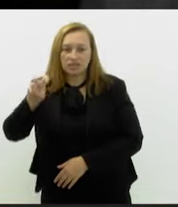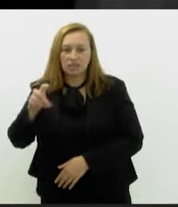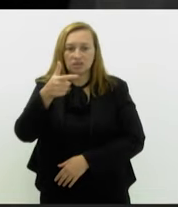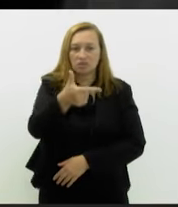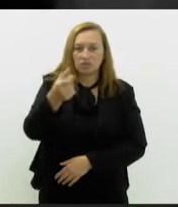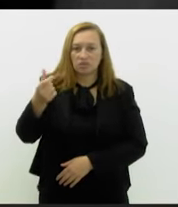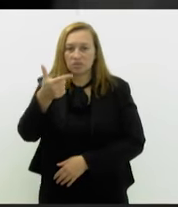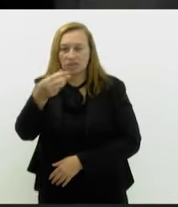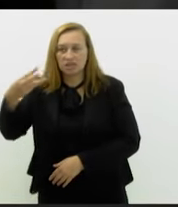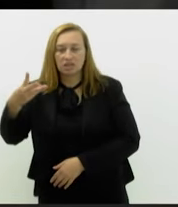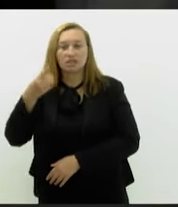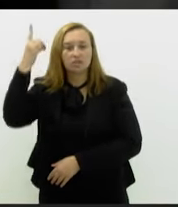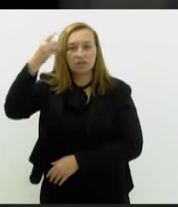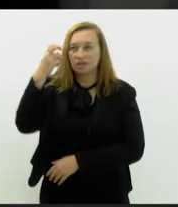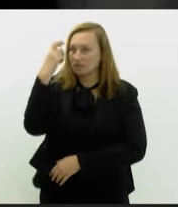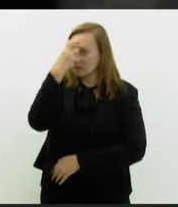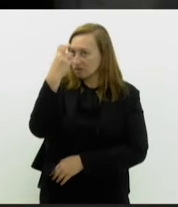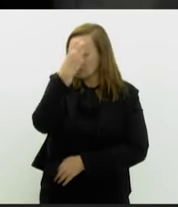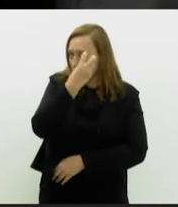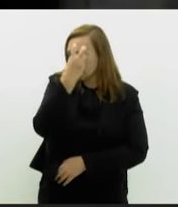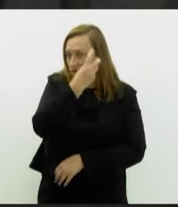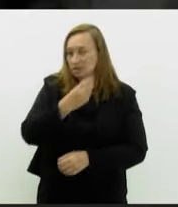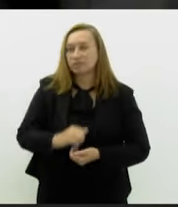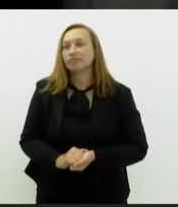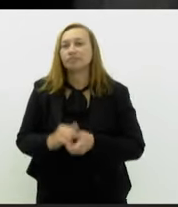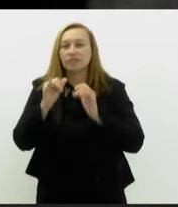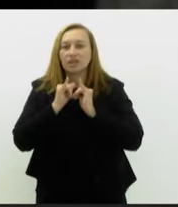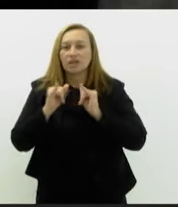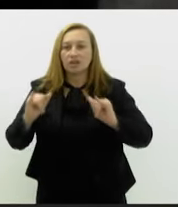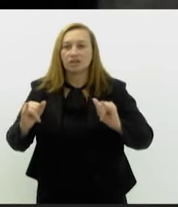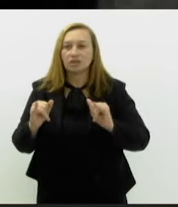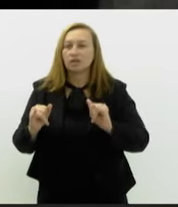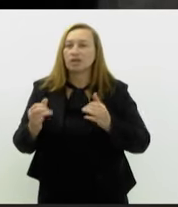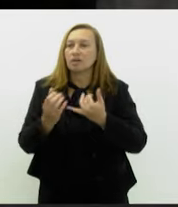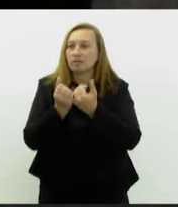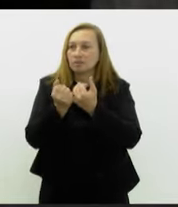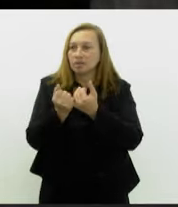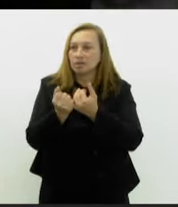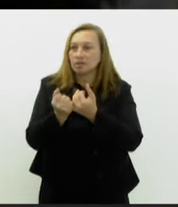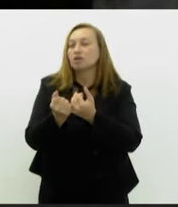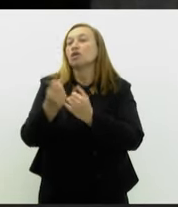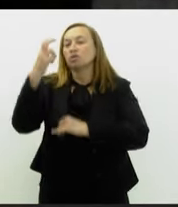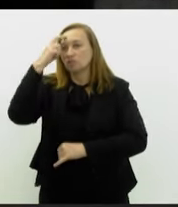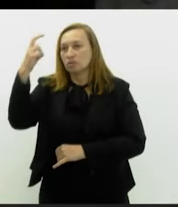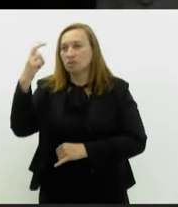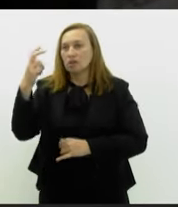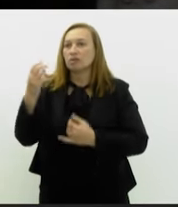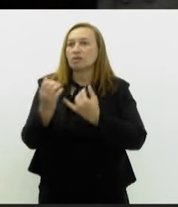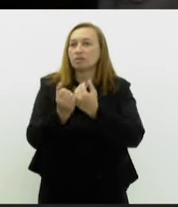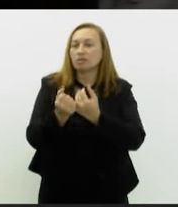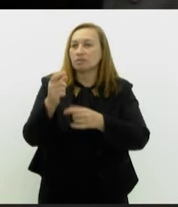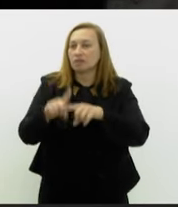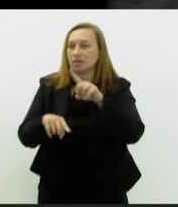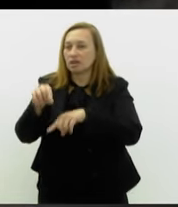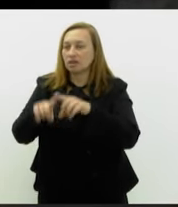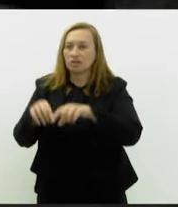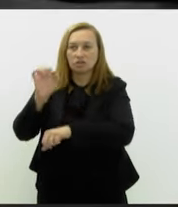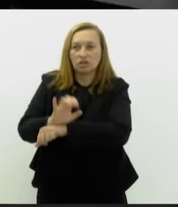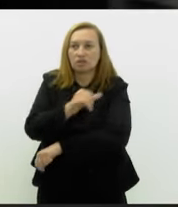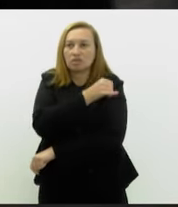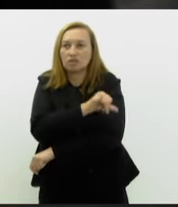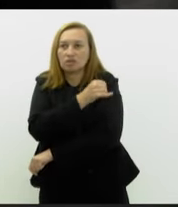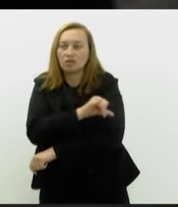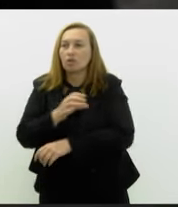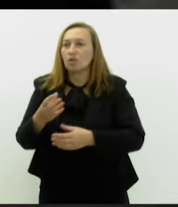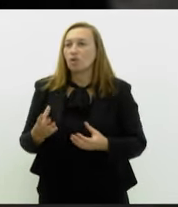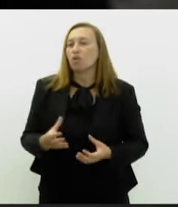1735/2023, de autoria da deputada Verônica Lima, que declara como patrimônio cultural e imaterial do Estado do Rio de Janeiro o concurso